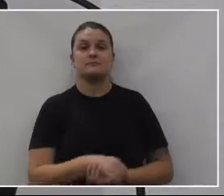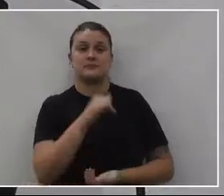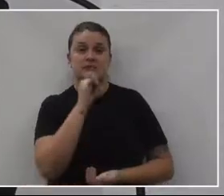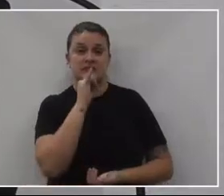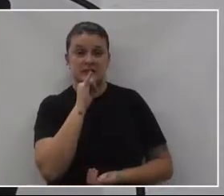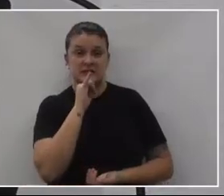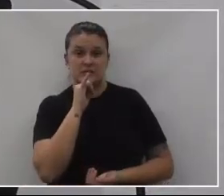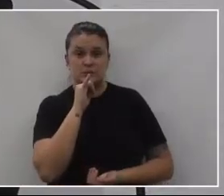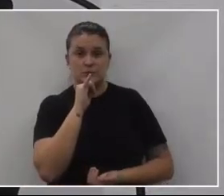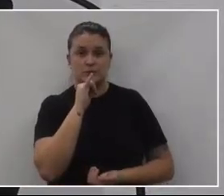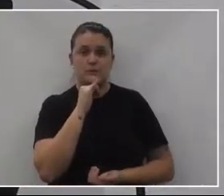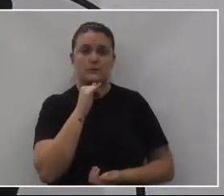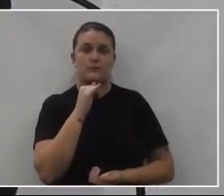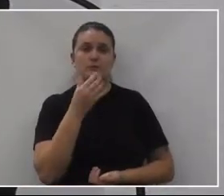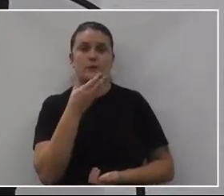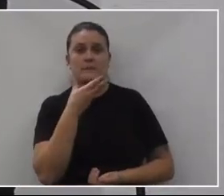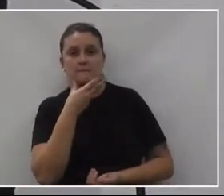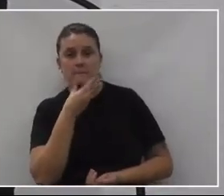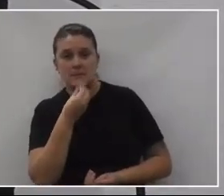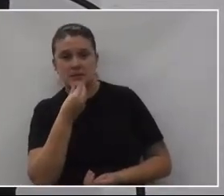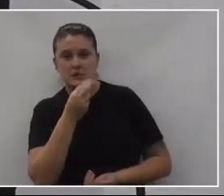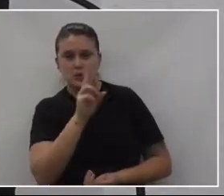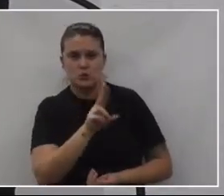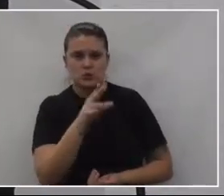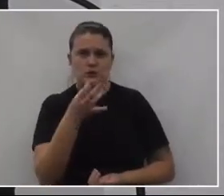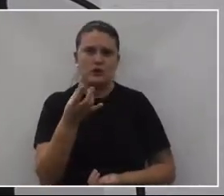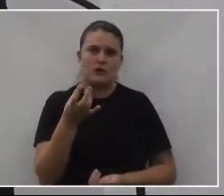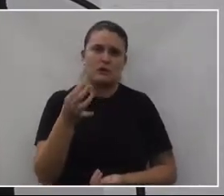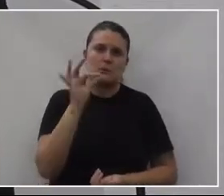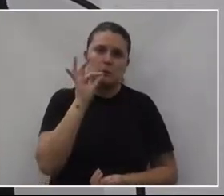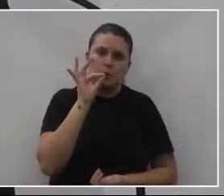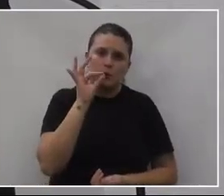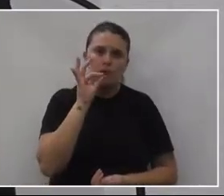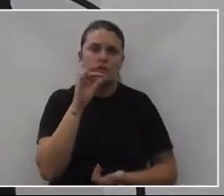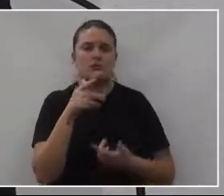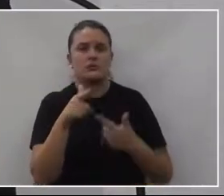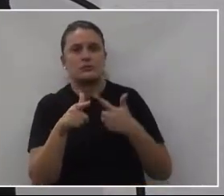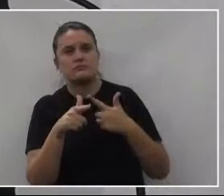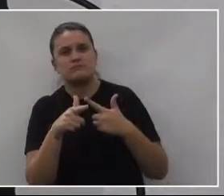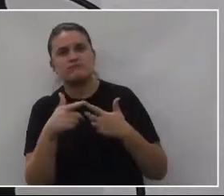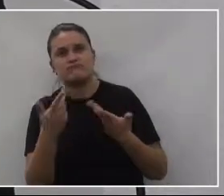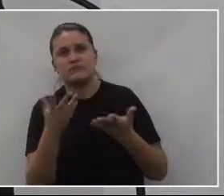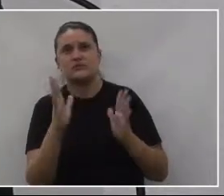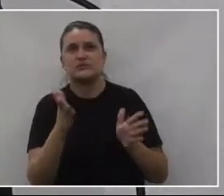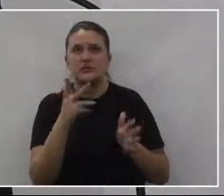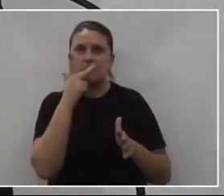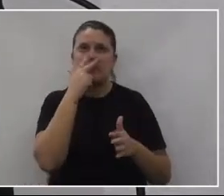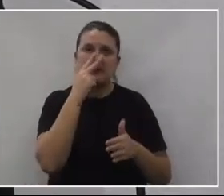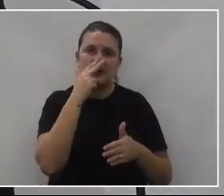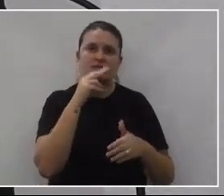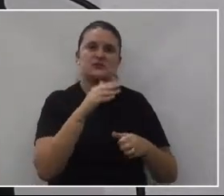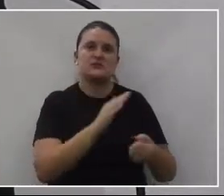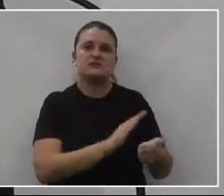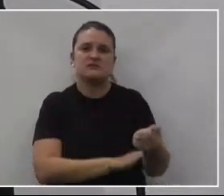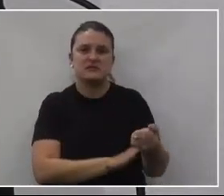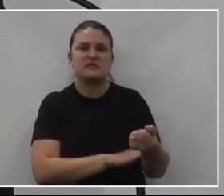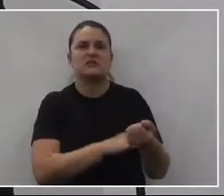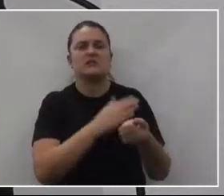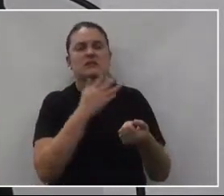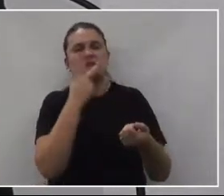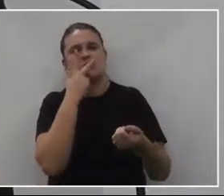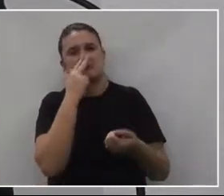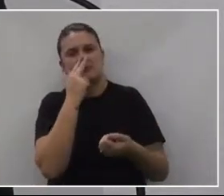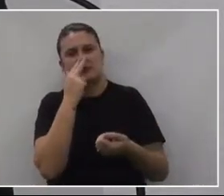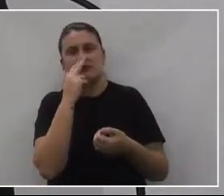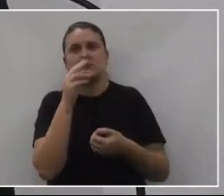que é usuário de maconha, ou que já se considera ali que tem uma dependência química, ou já é